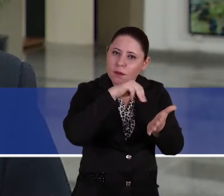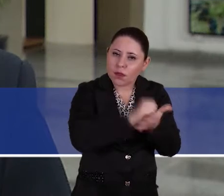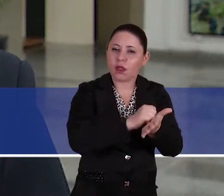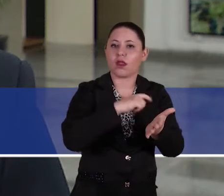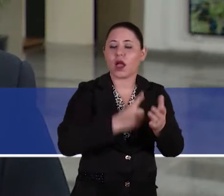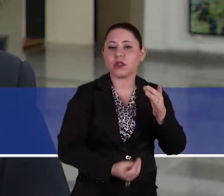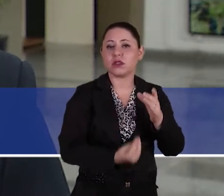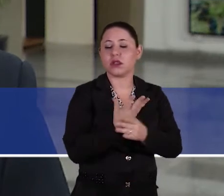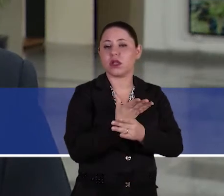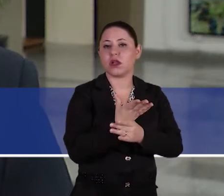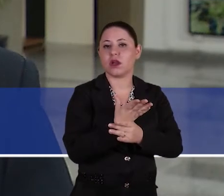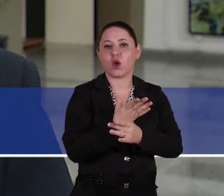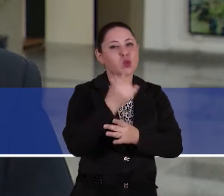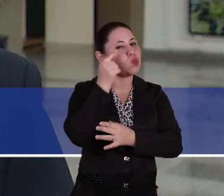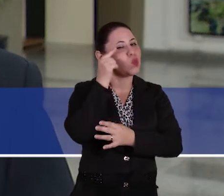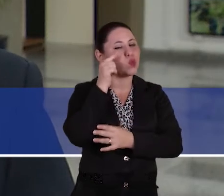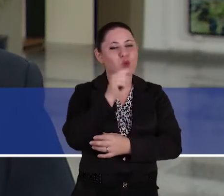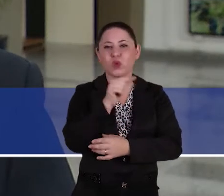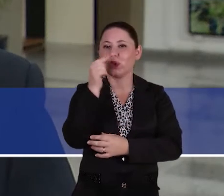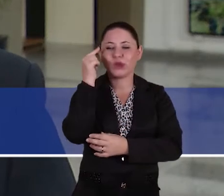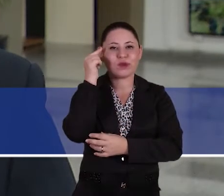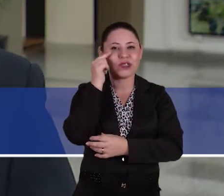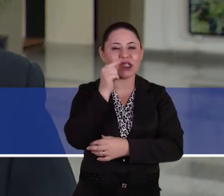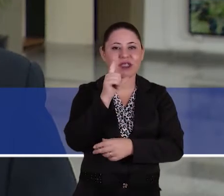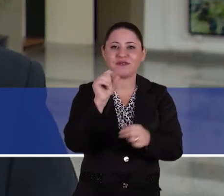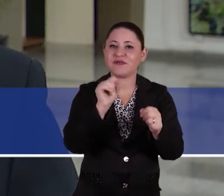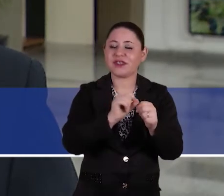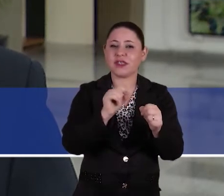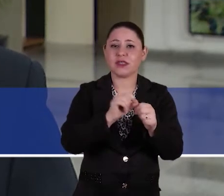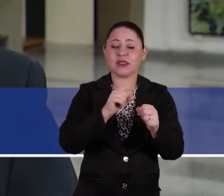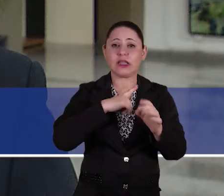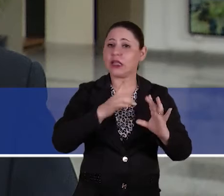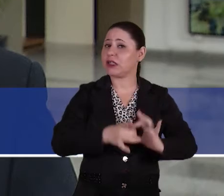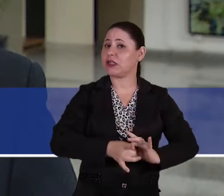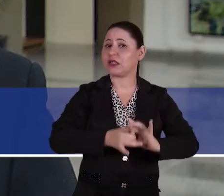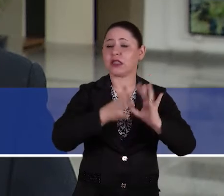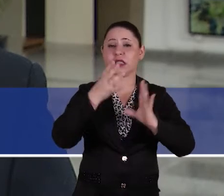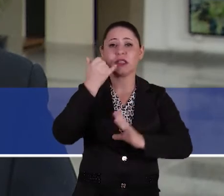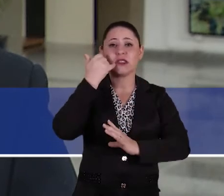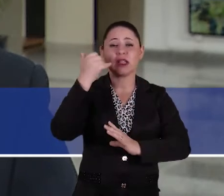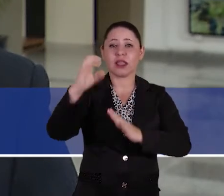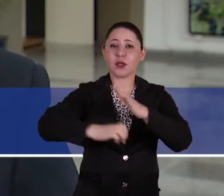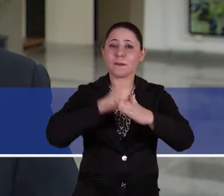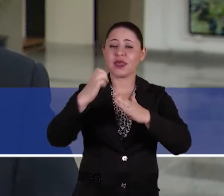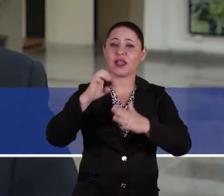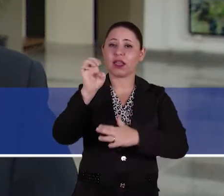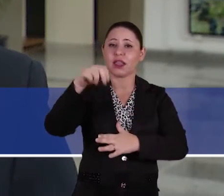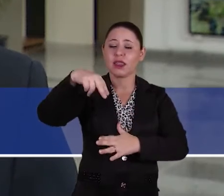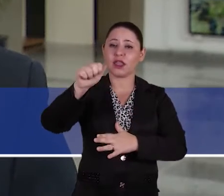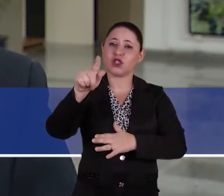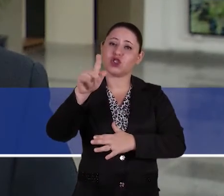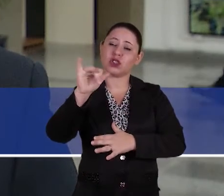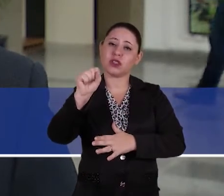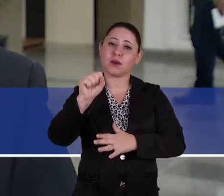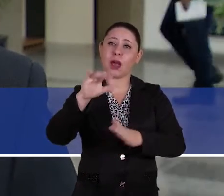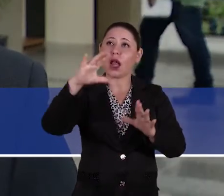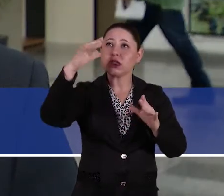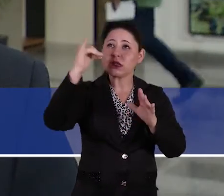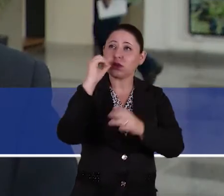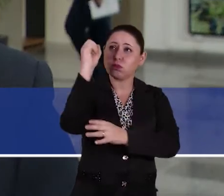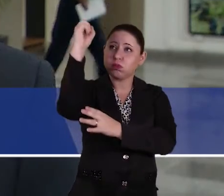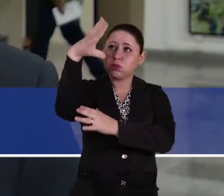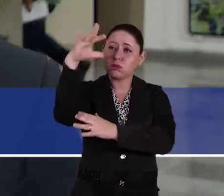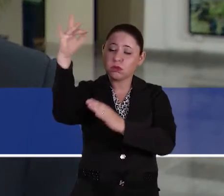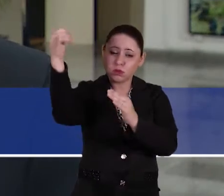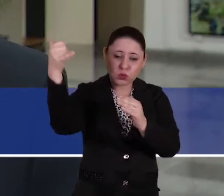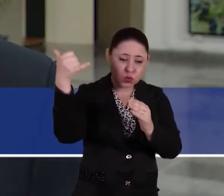fundiária, ele não consegue ter autorização da Energisa para ligar a sua energia.